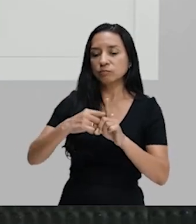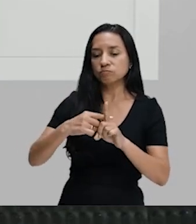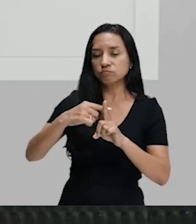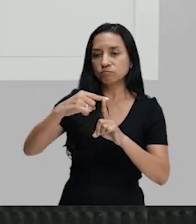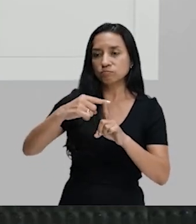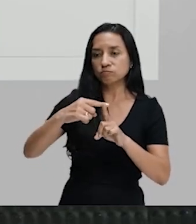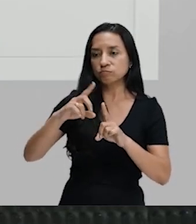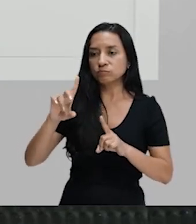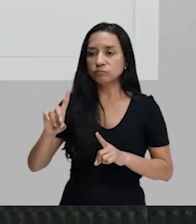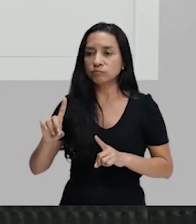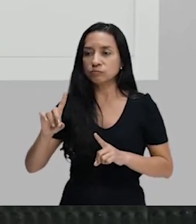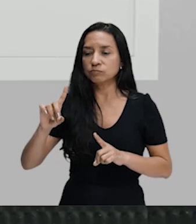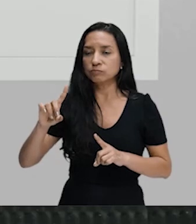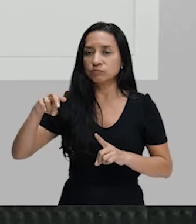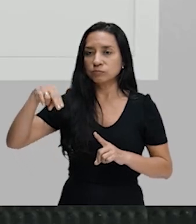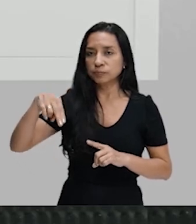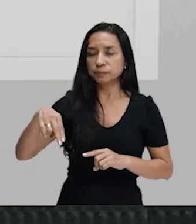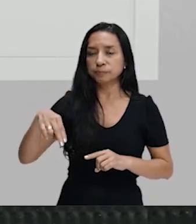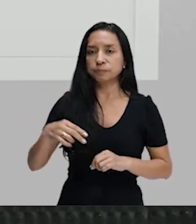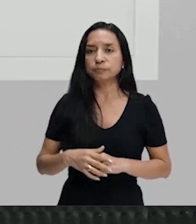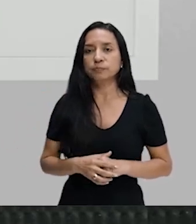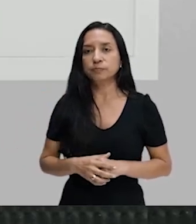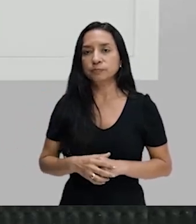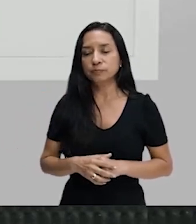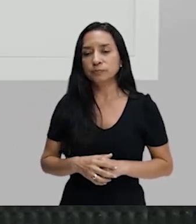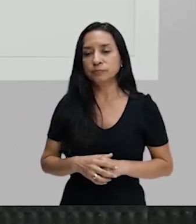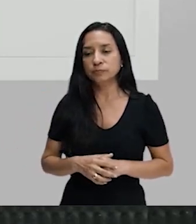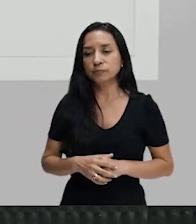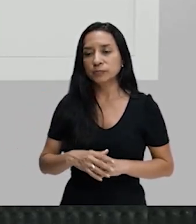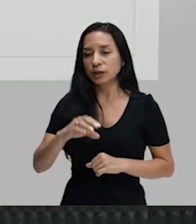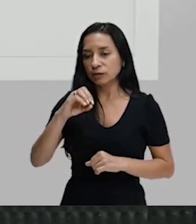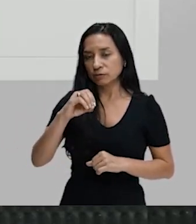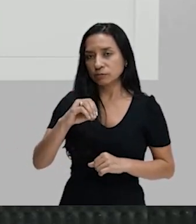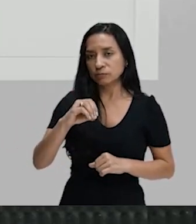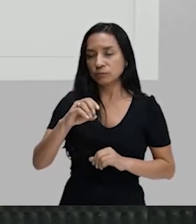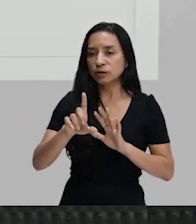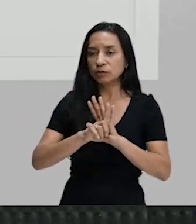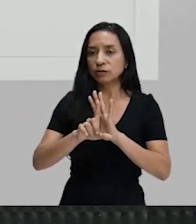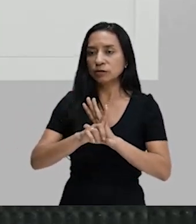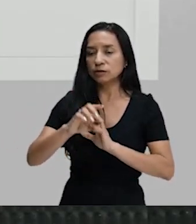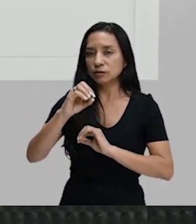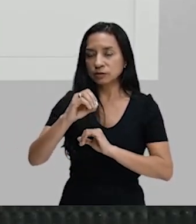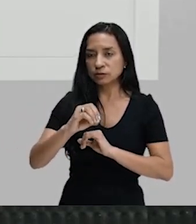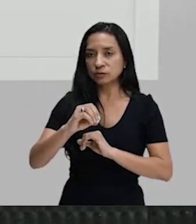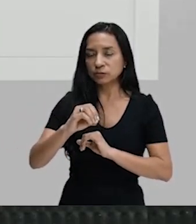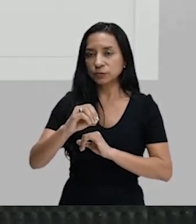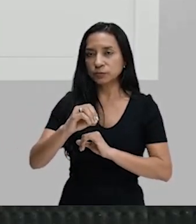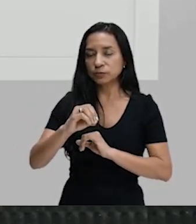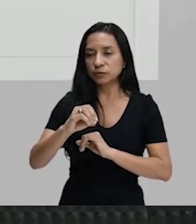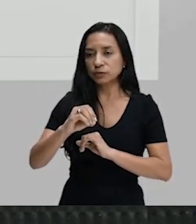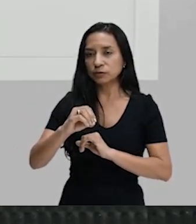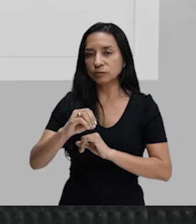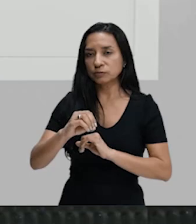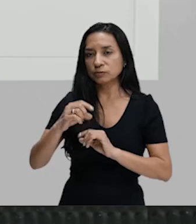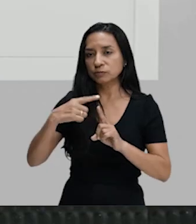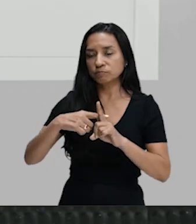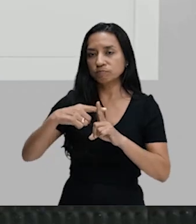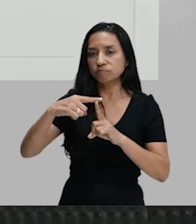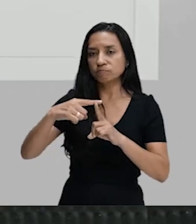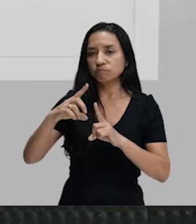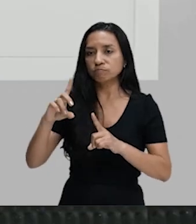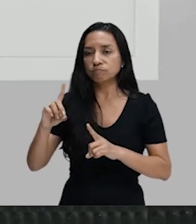Essa segunda lei, ela envolve a lei zero da termodinâmica, que é o conceito de calor. É você pegar, por exemplo, o